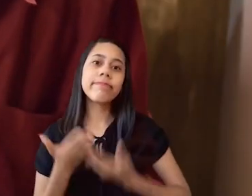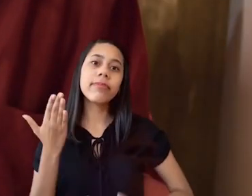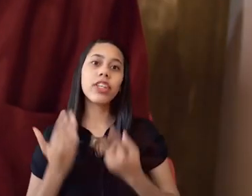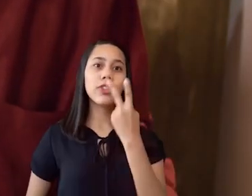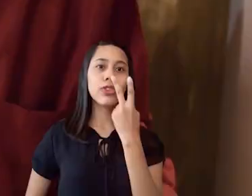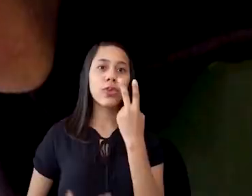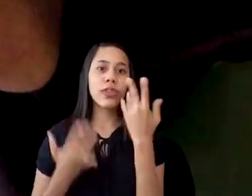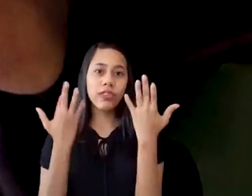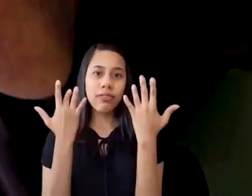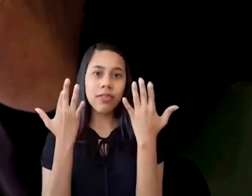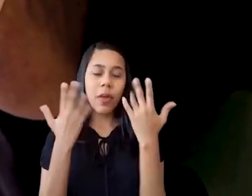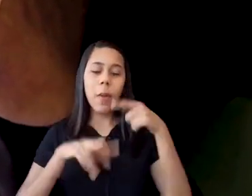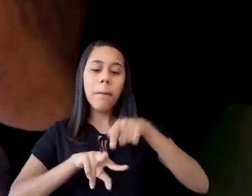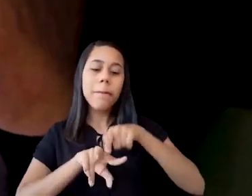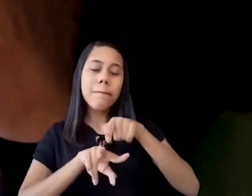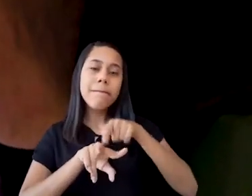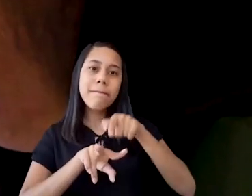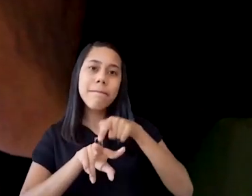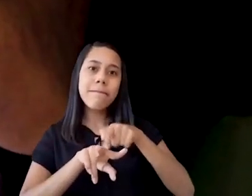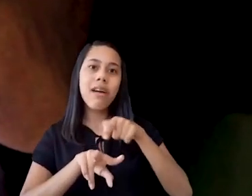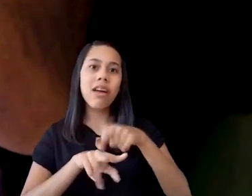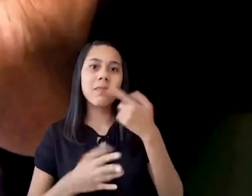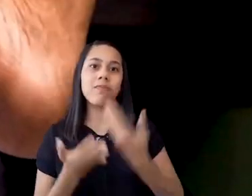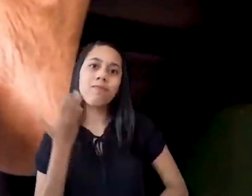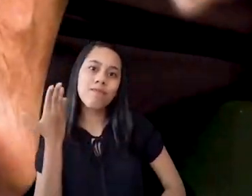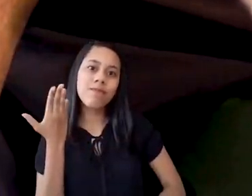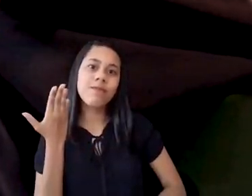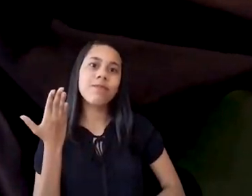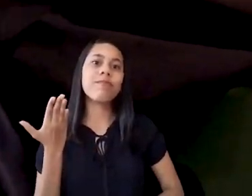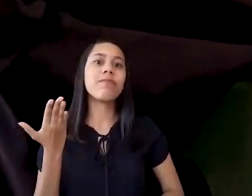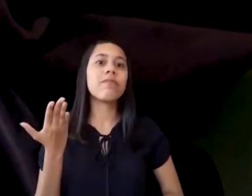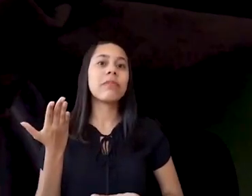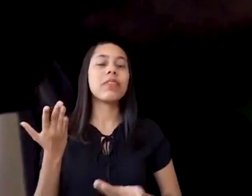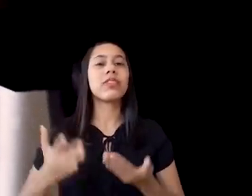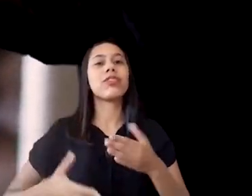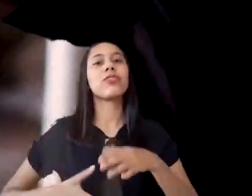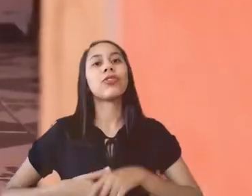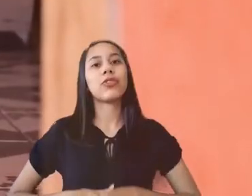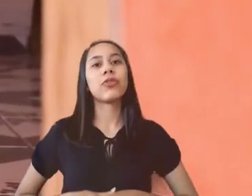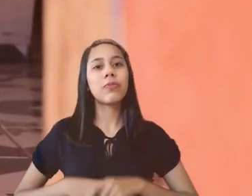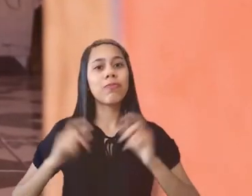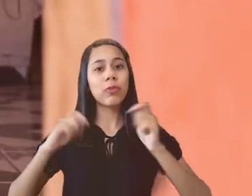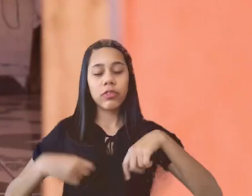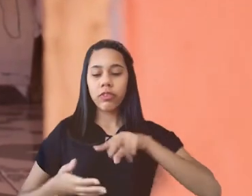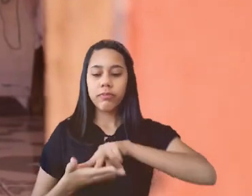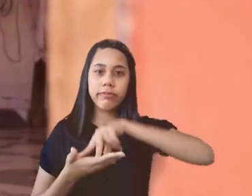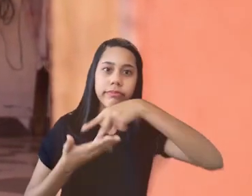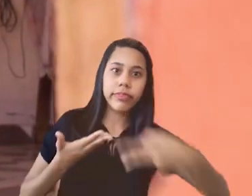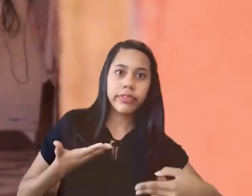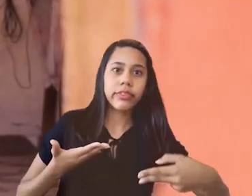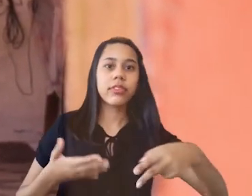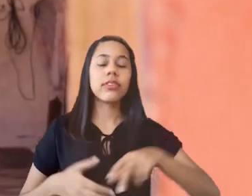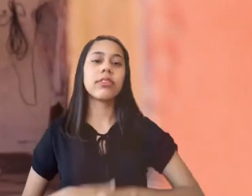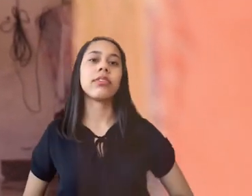Perdi os dois dedos. Os principais, que estou, essa perna é drumenta. Se eu levar qualquer topada, andar sem a bengala, eu